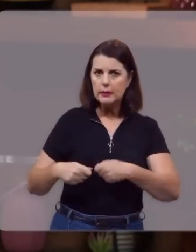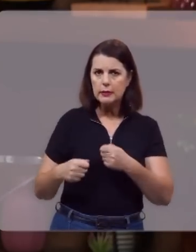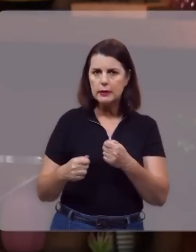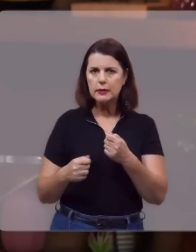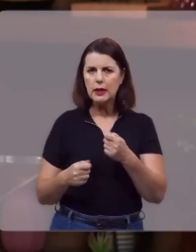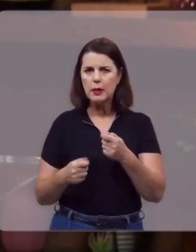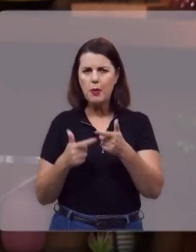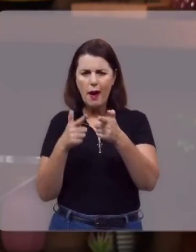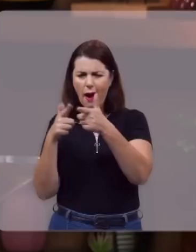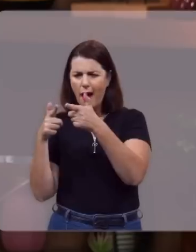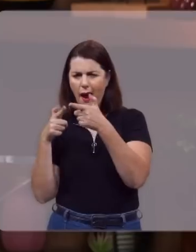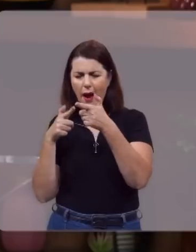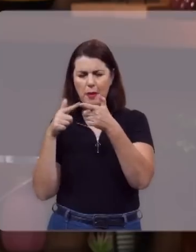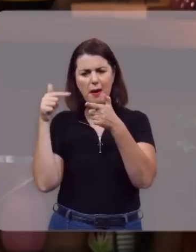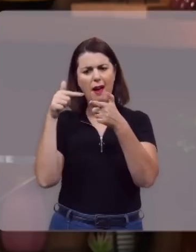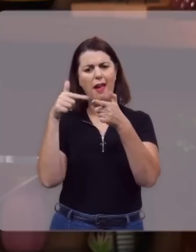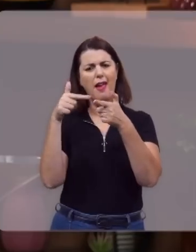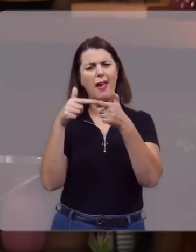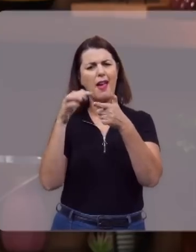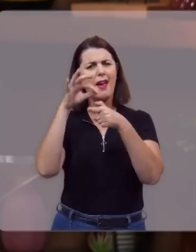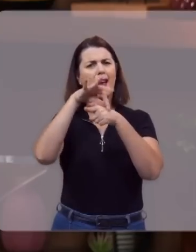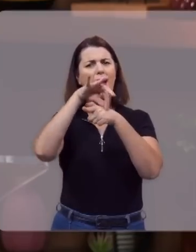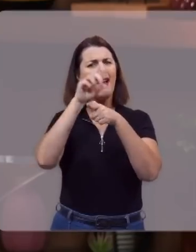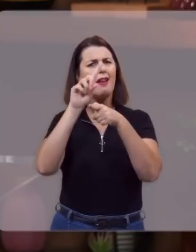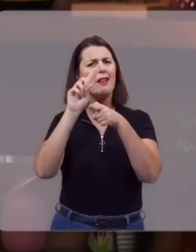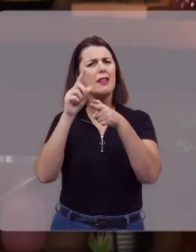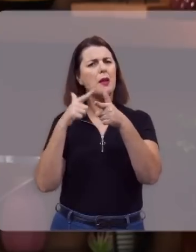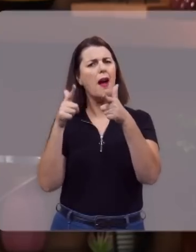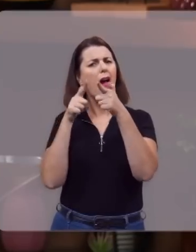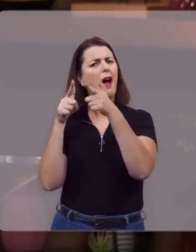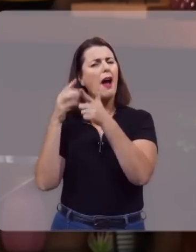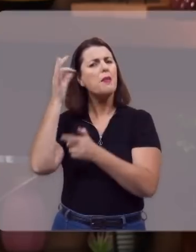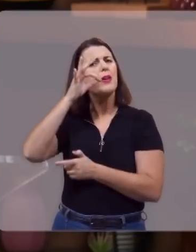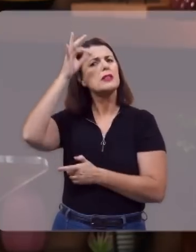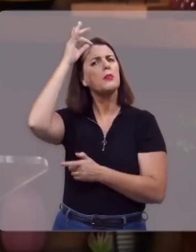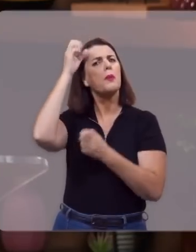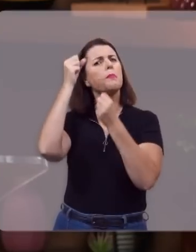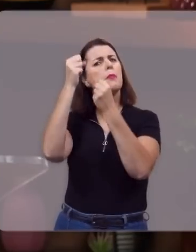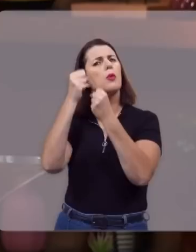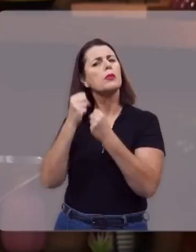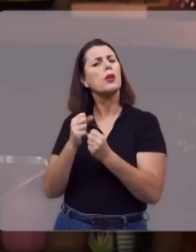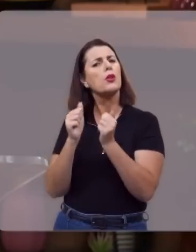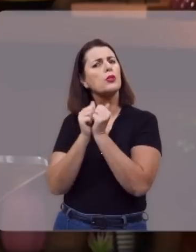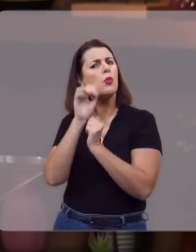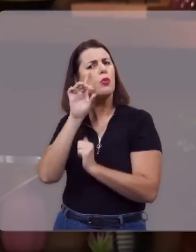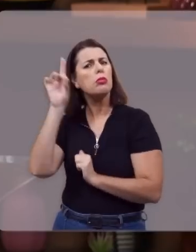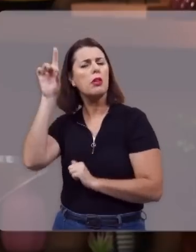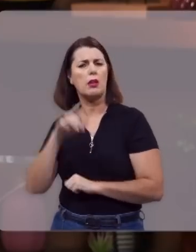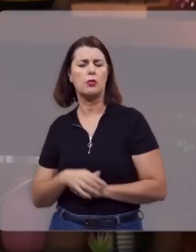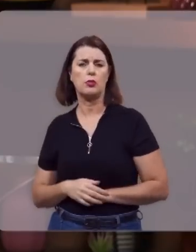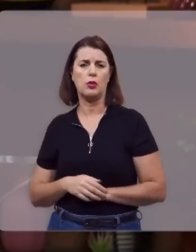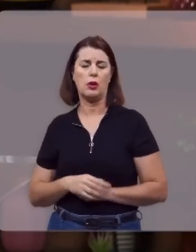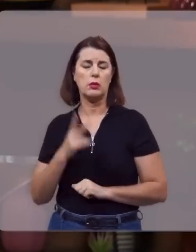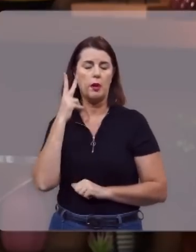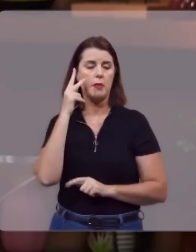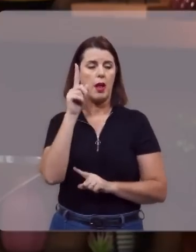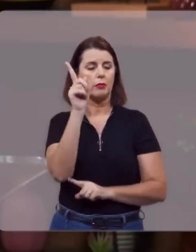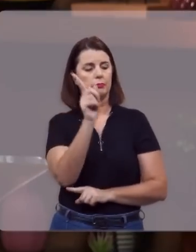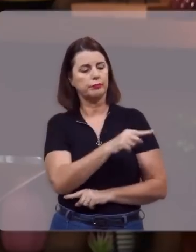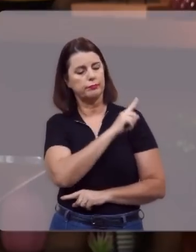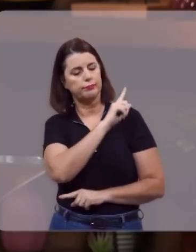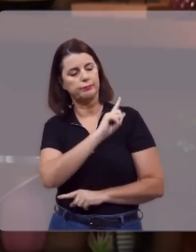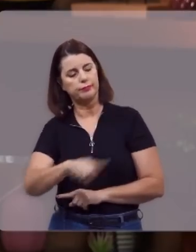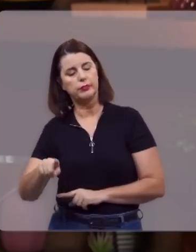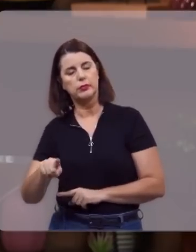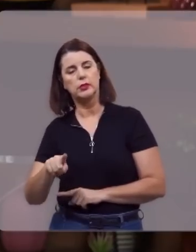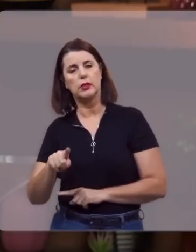não carnais, mas armas espirituais, poderosas em Deus, para anular